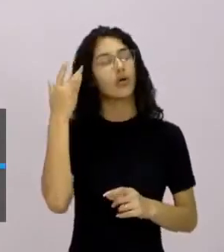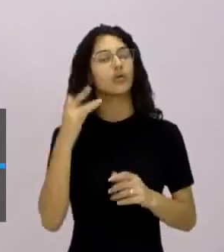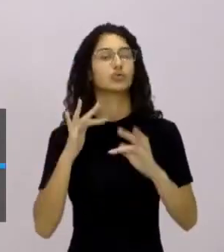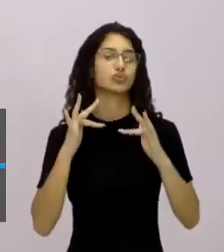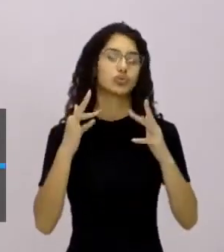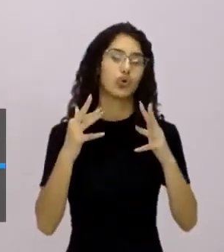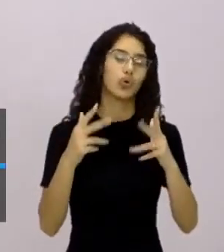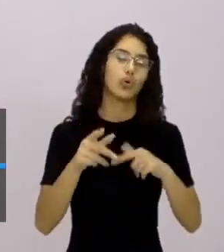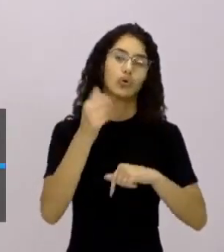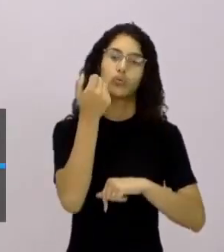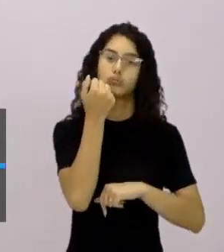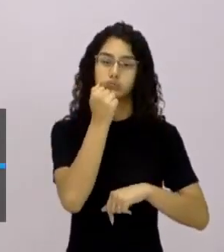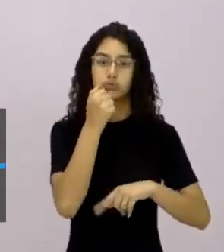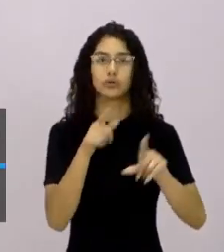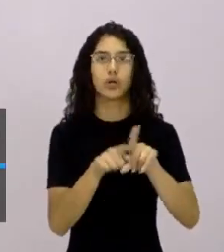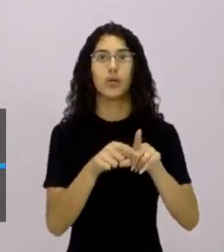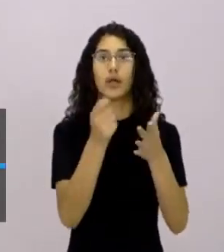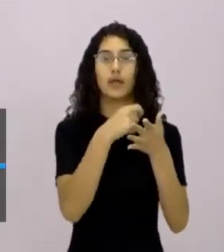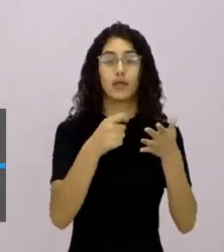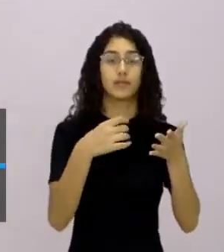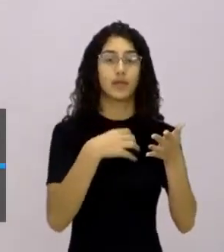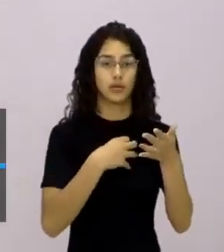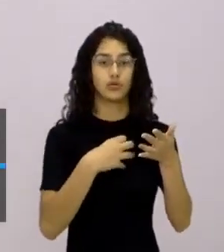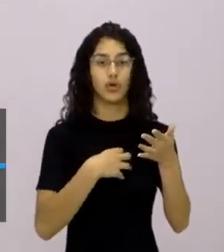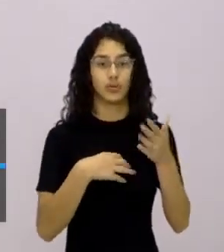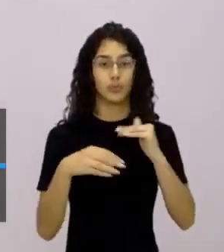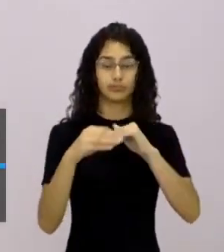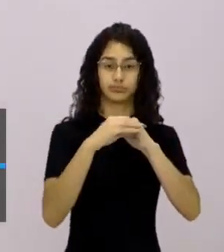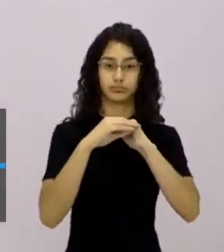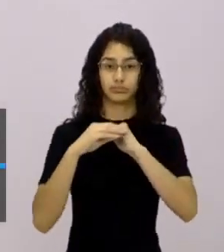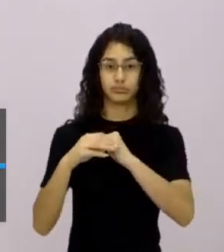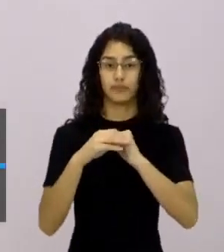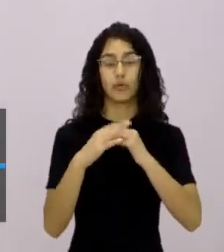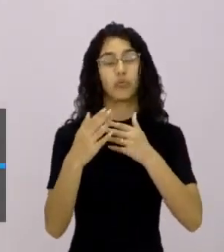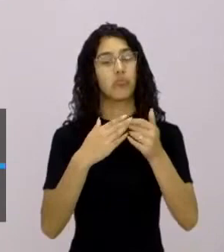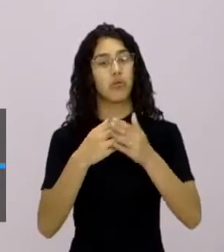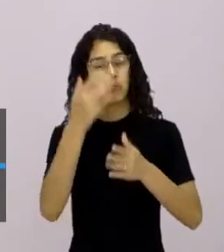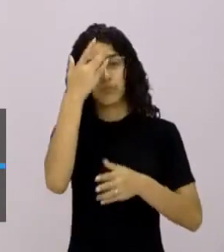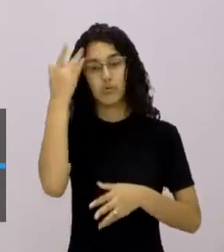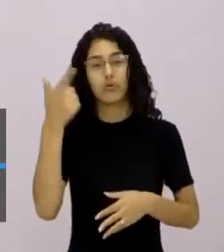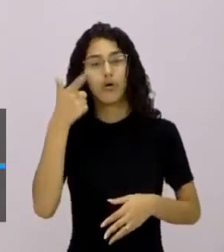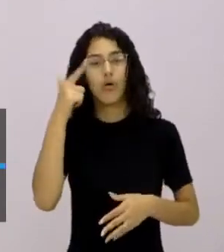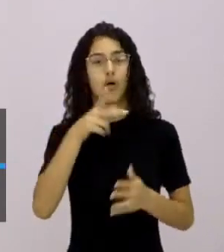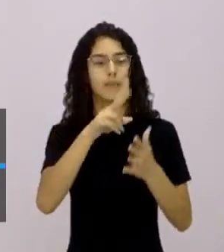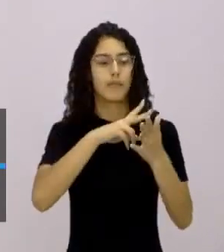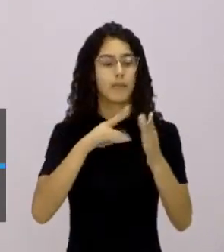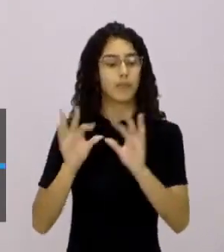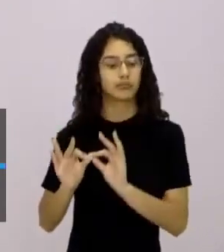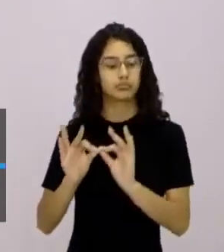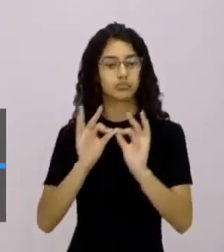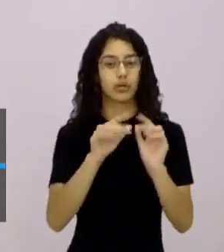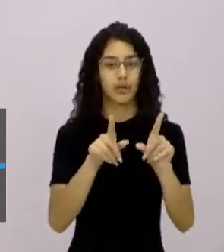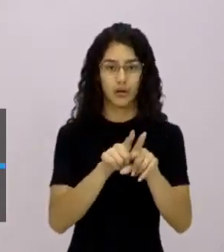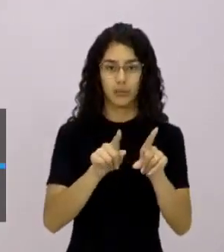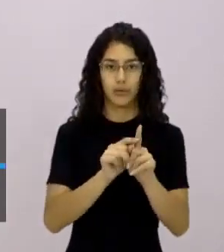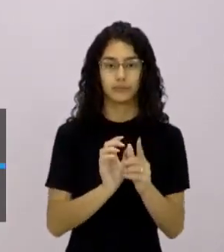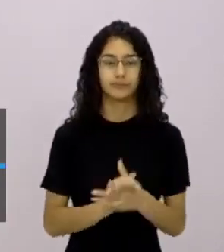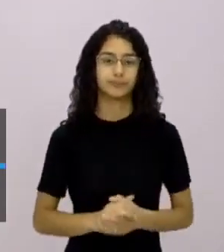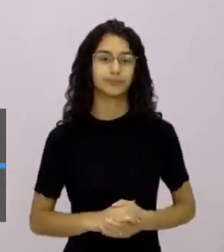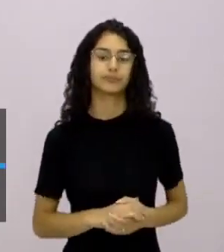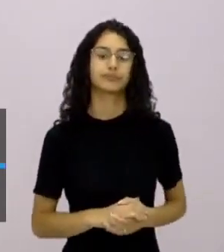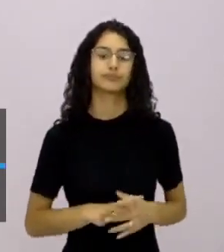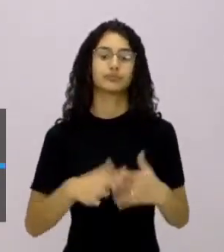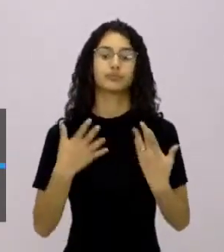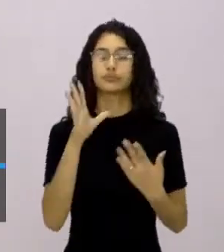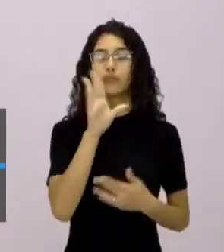estudiosos, os cientistas, né? Eles escrevem dessa forma padronizada, para que qualquer pessoa consiga ler e acompanhar, tá bom? E então, o